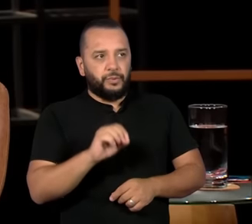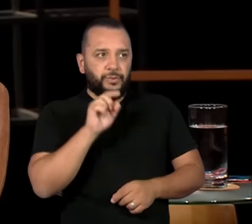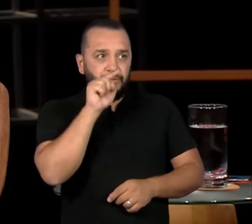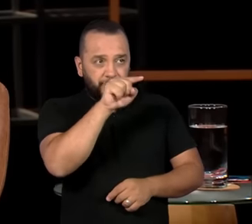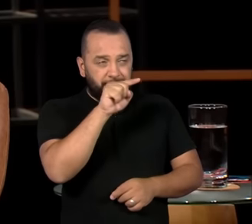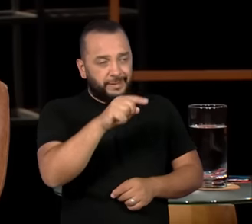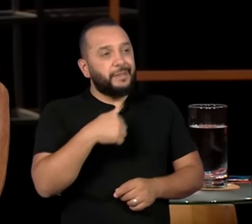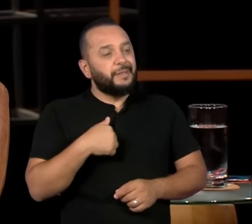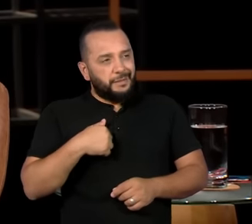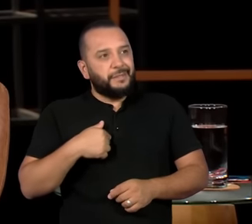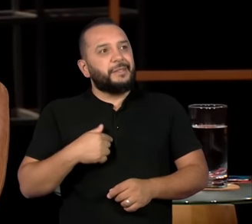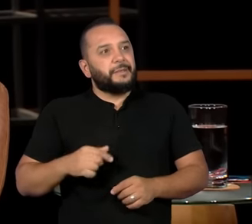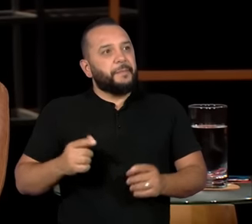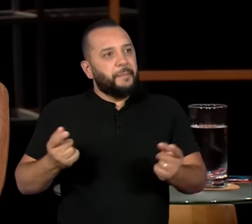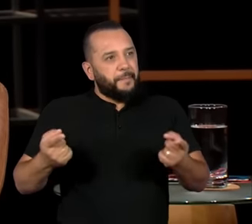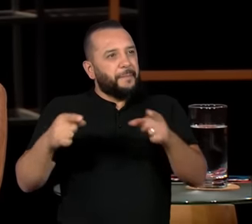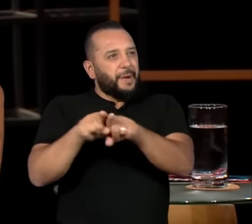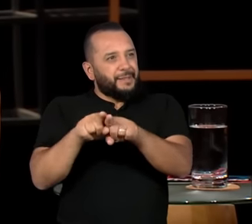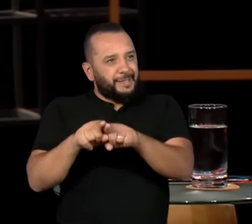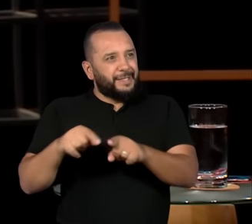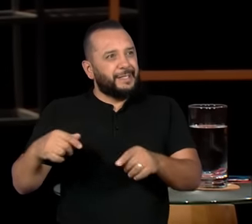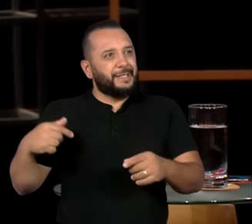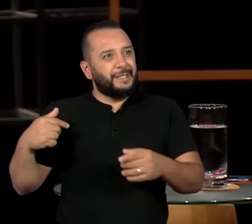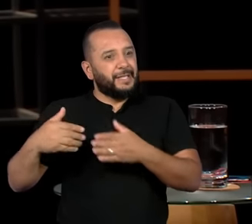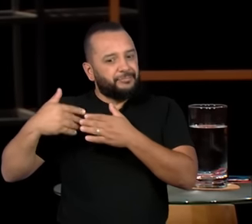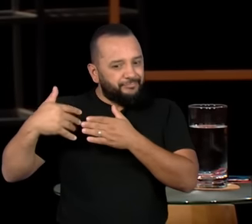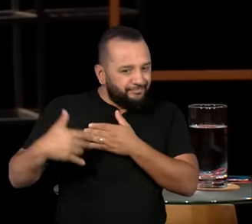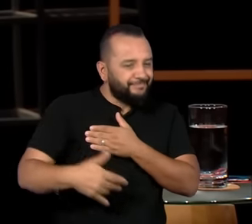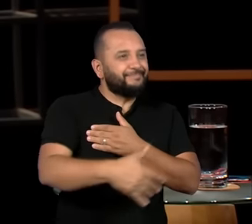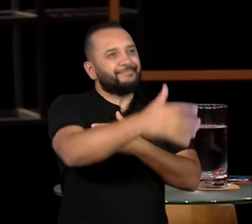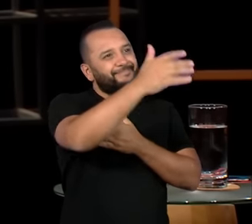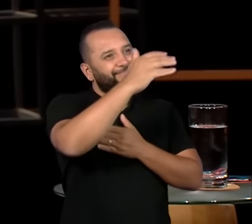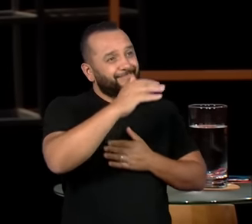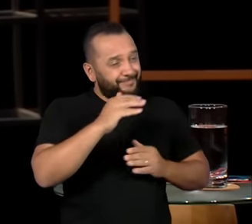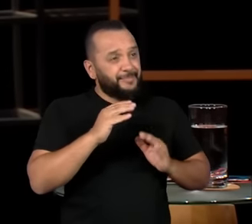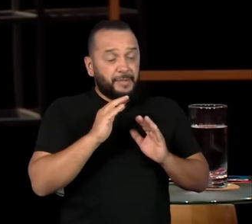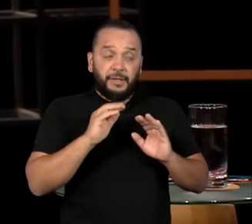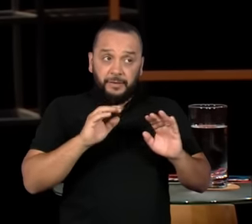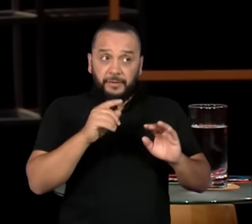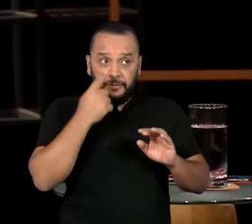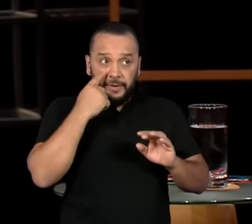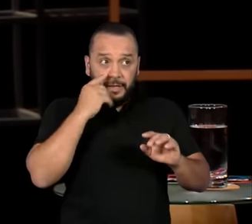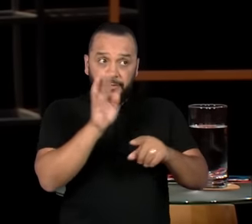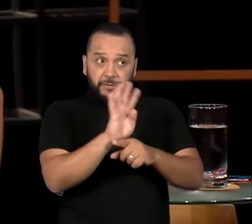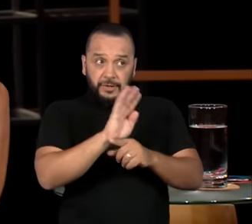você desenvolveu uma longa parceria, inclusive. Nós preparamos um quadro sobre o Vietri para depois você